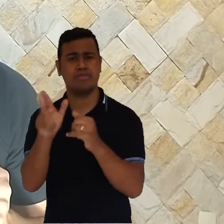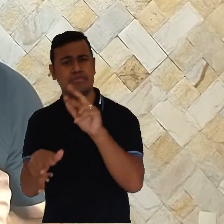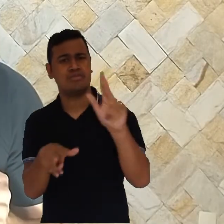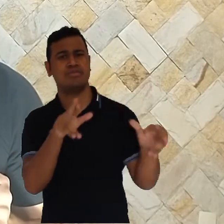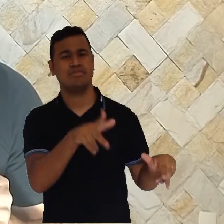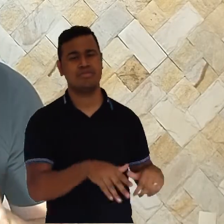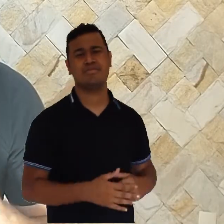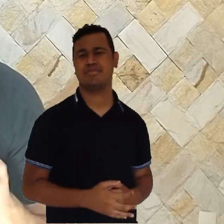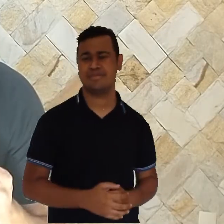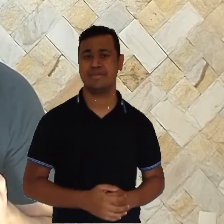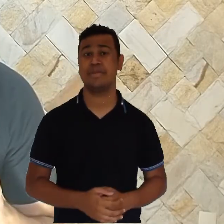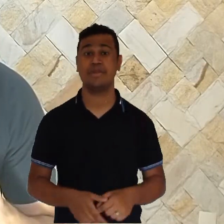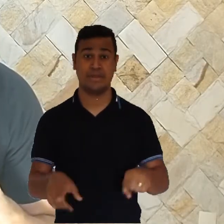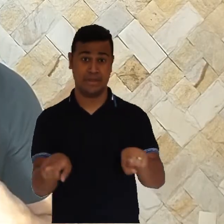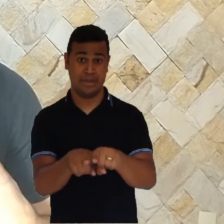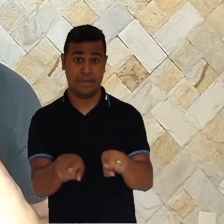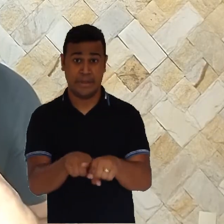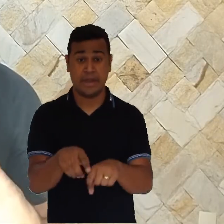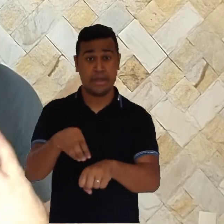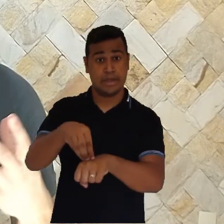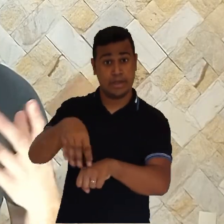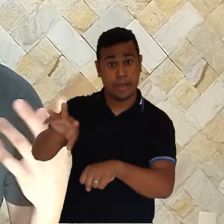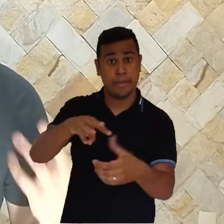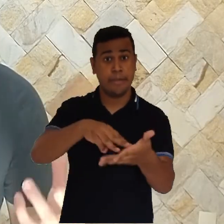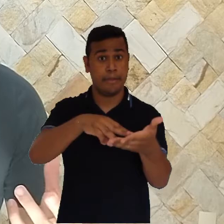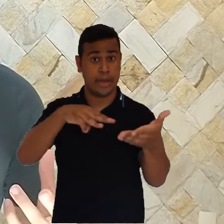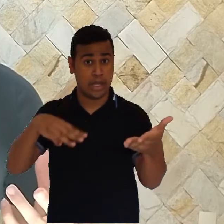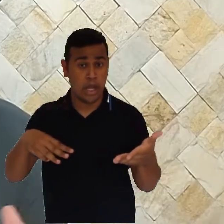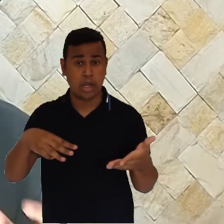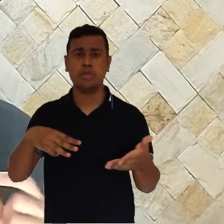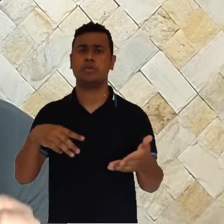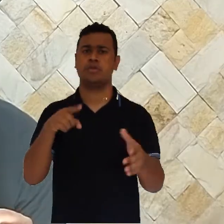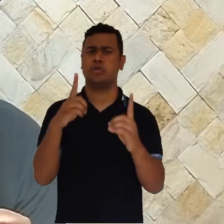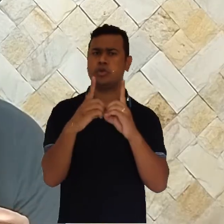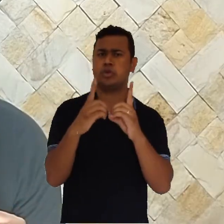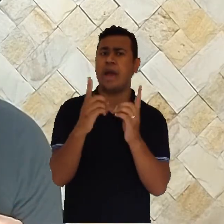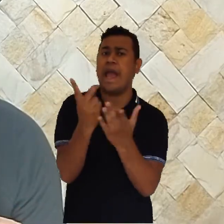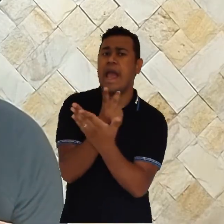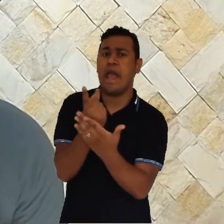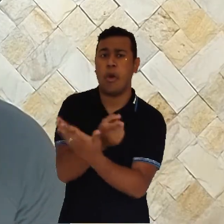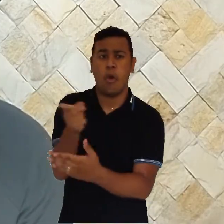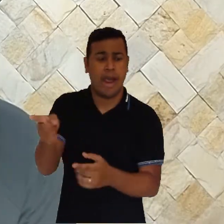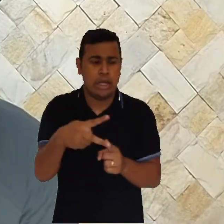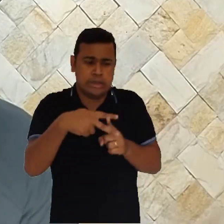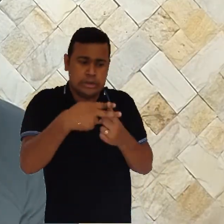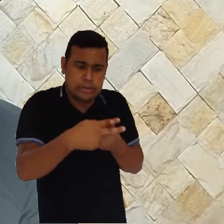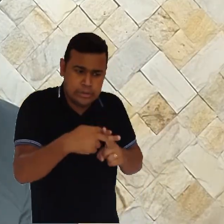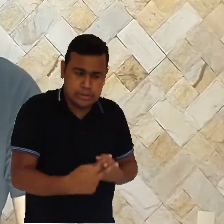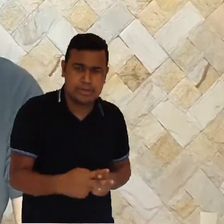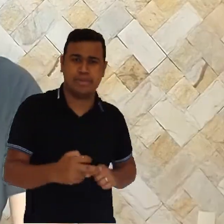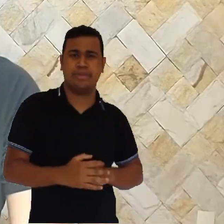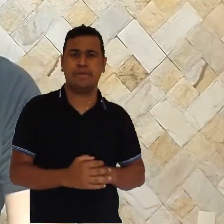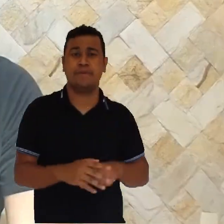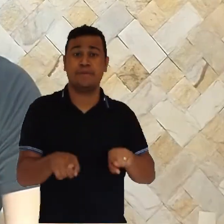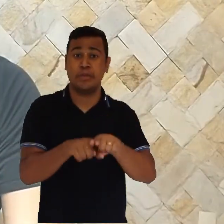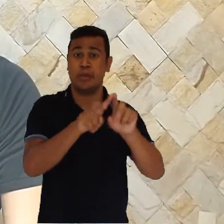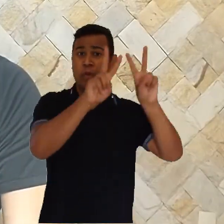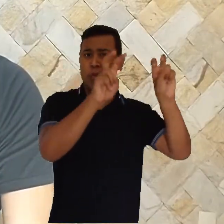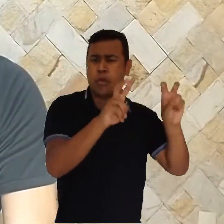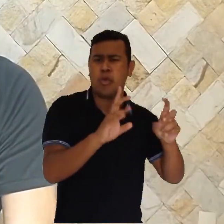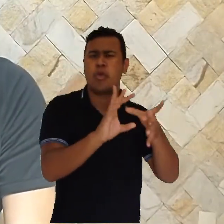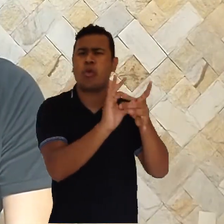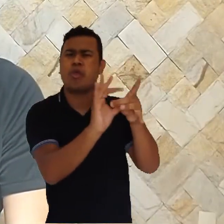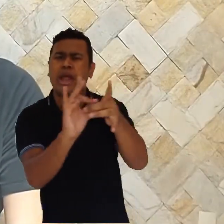um material didático com erros para que os alunos possam corrigir, explicar o conteúdo em diferentes contextos e até construir